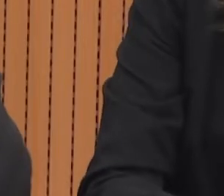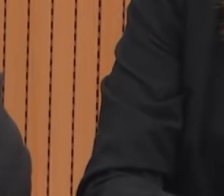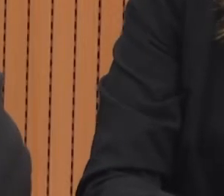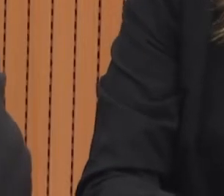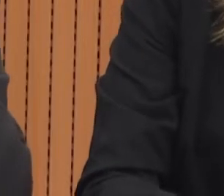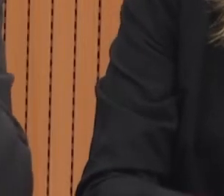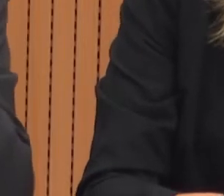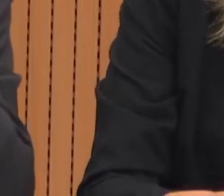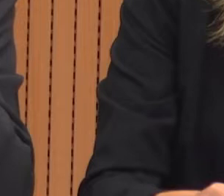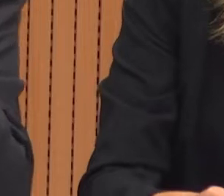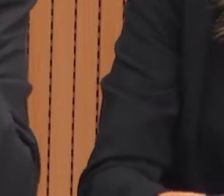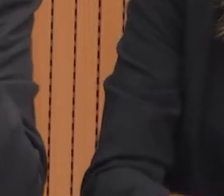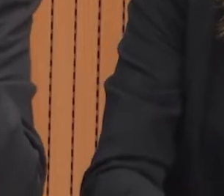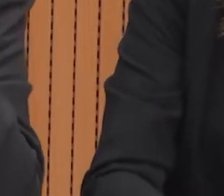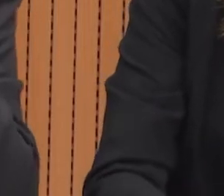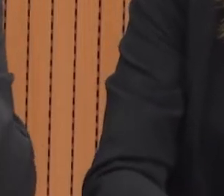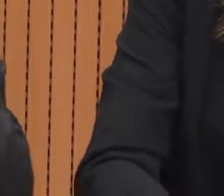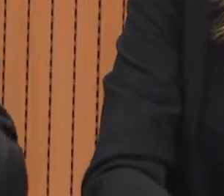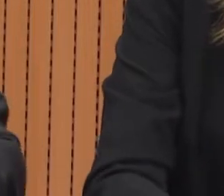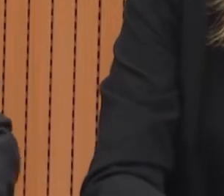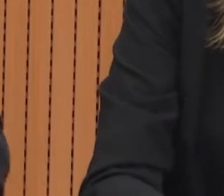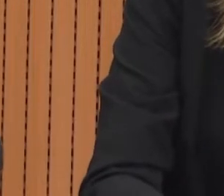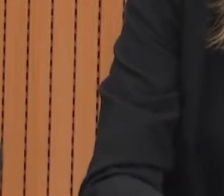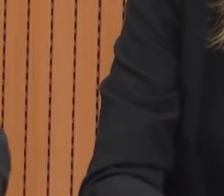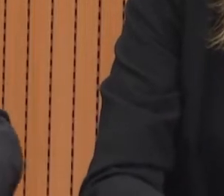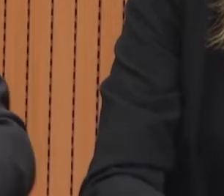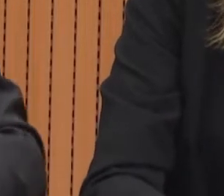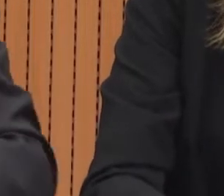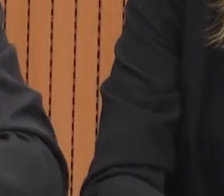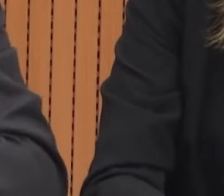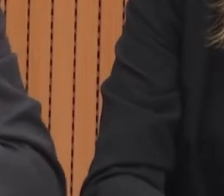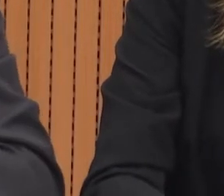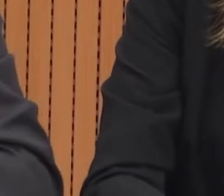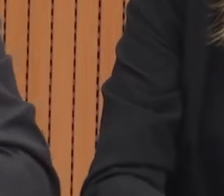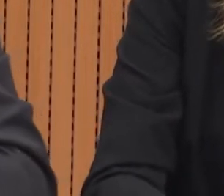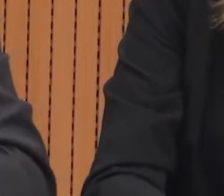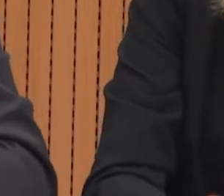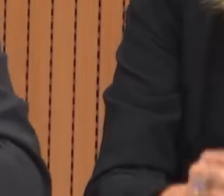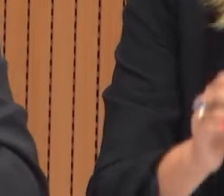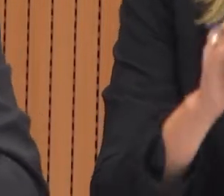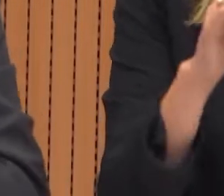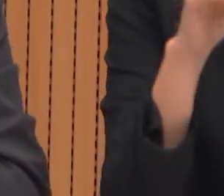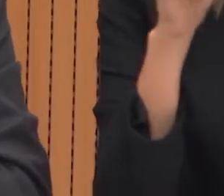Solicito aos senhores vereadores que registrem suas presenças no painel eletrônico.